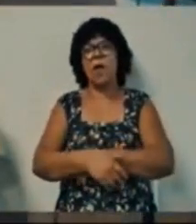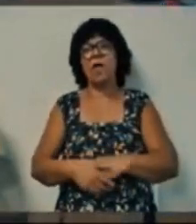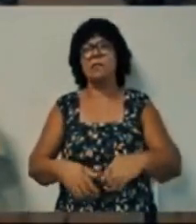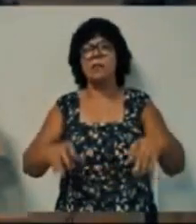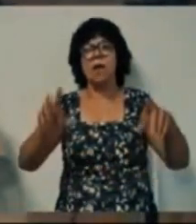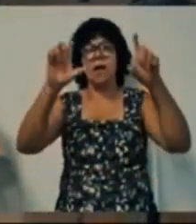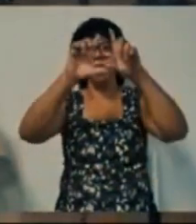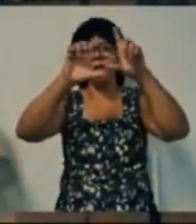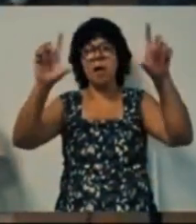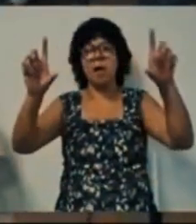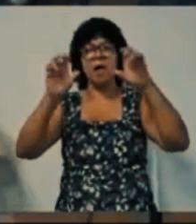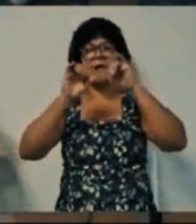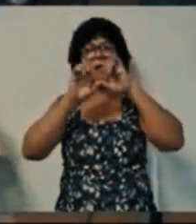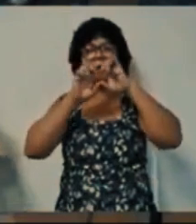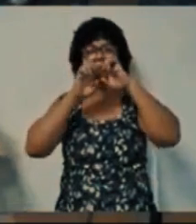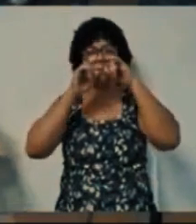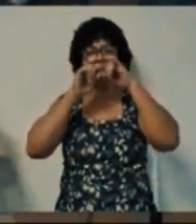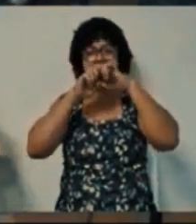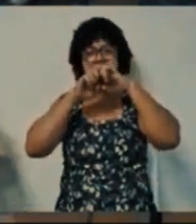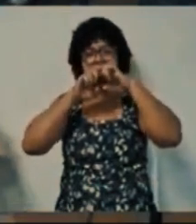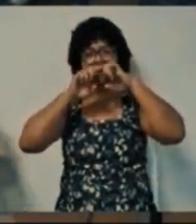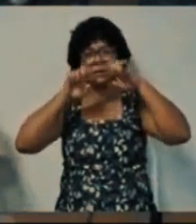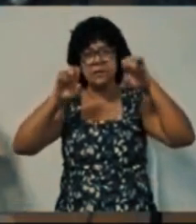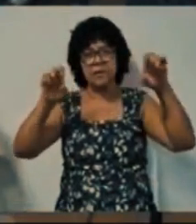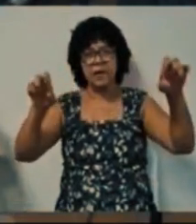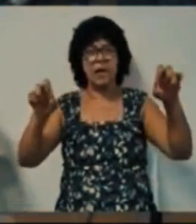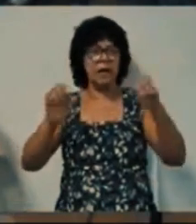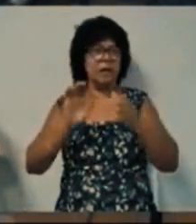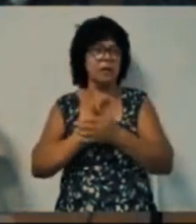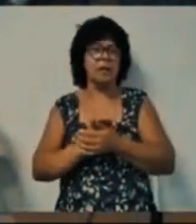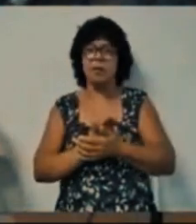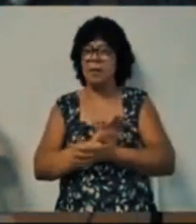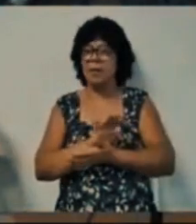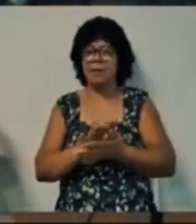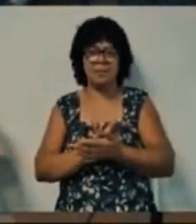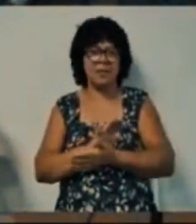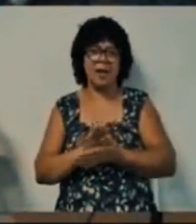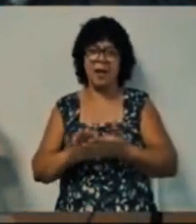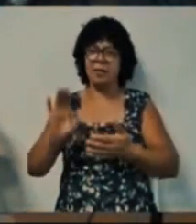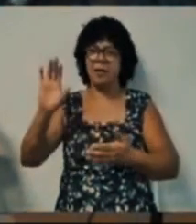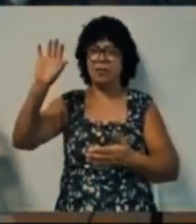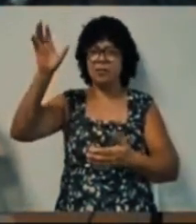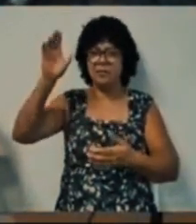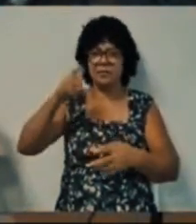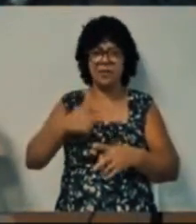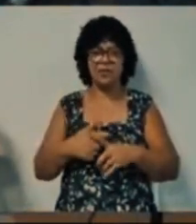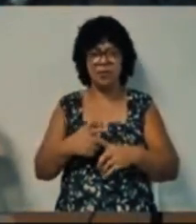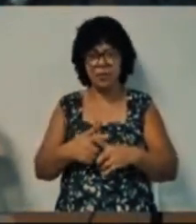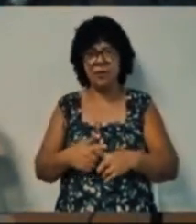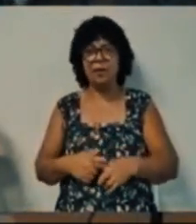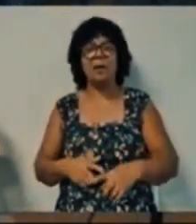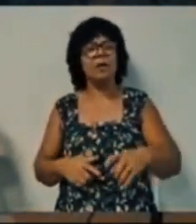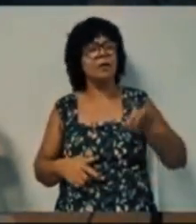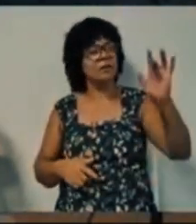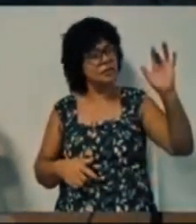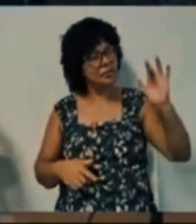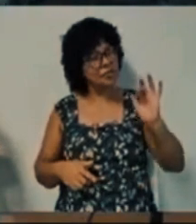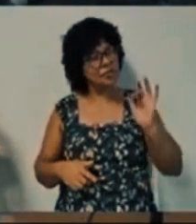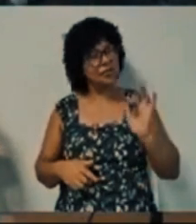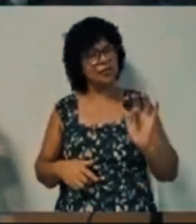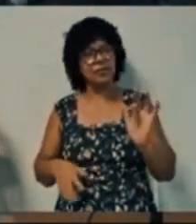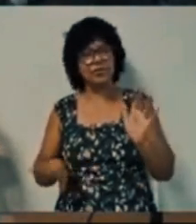cartaz, gritaram, fizeram movimento, mas não adiantou, porque aonde o evangelho chega, chega para ficar.